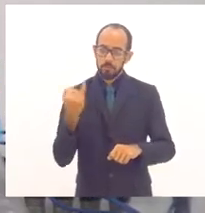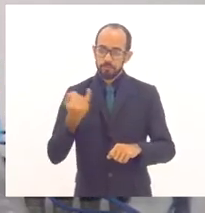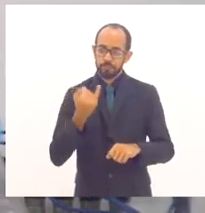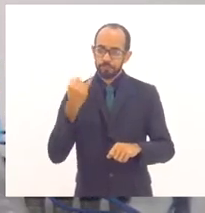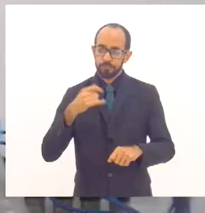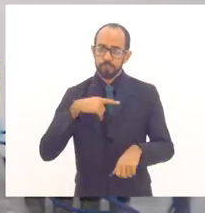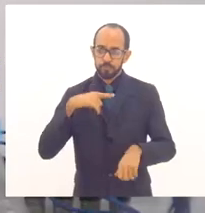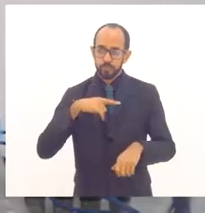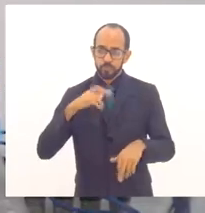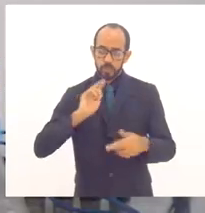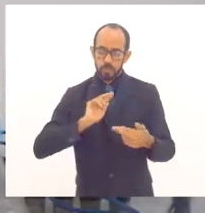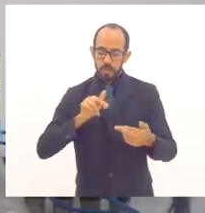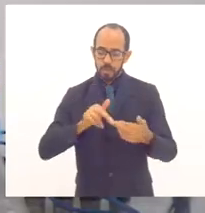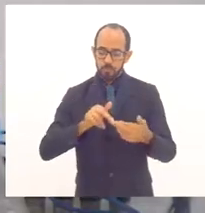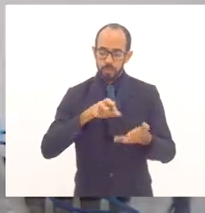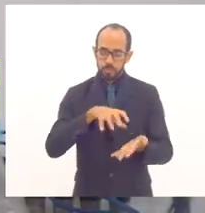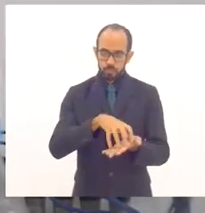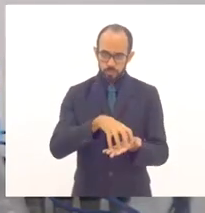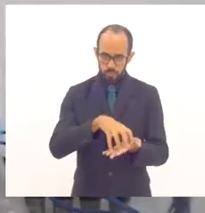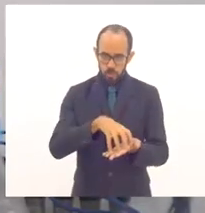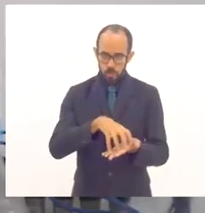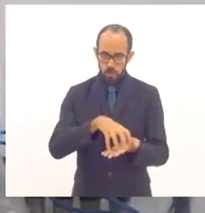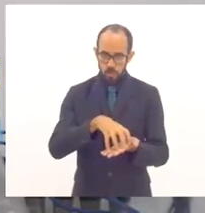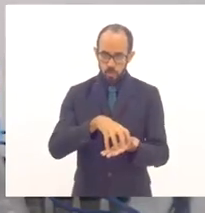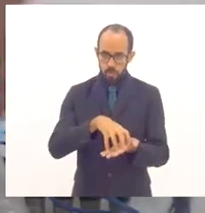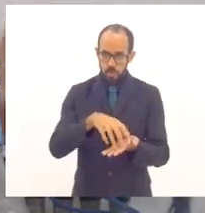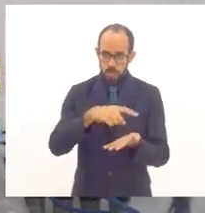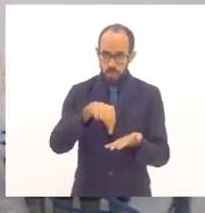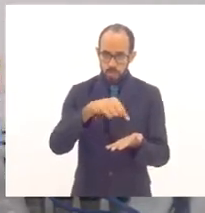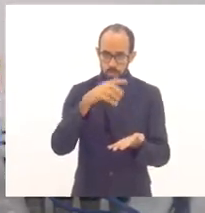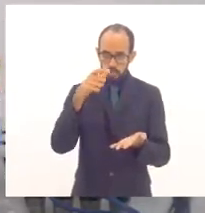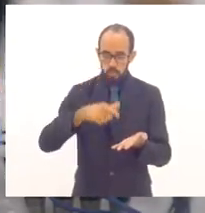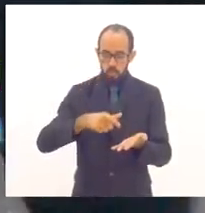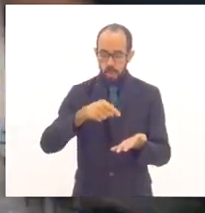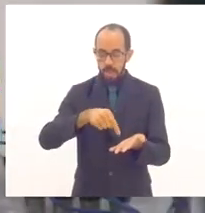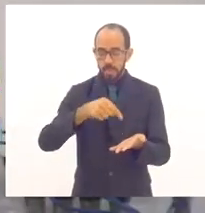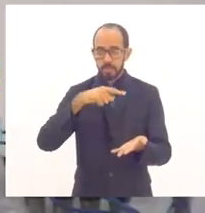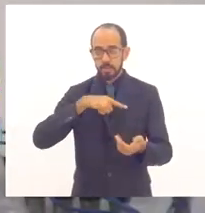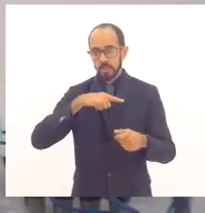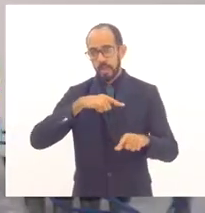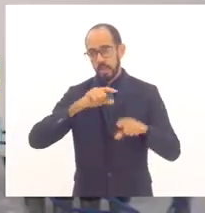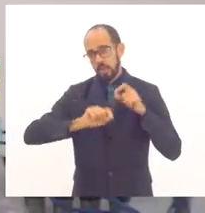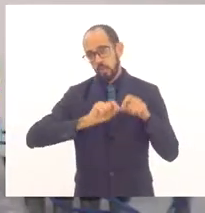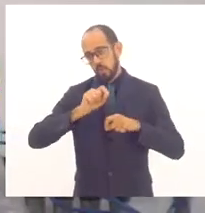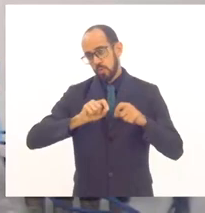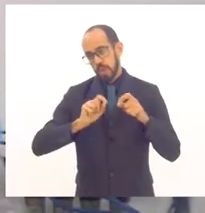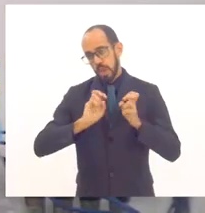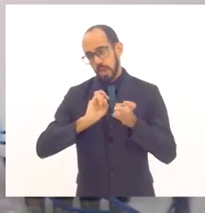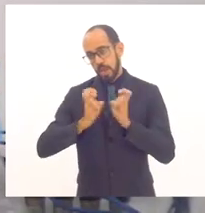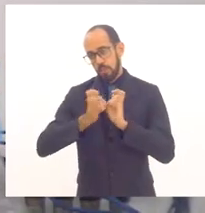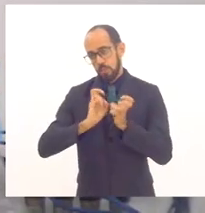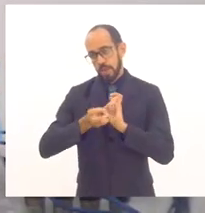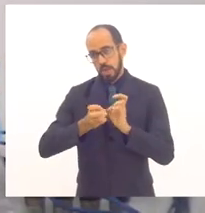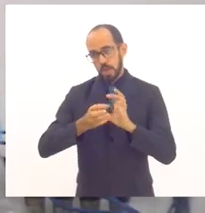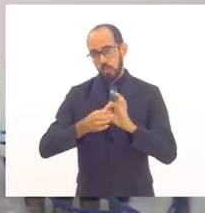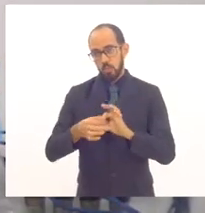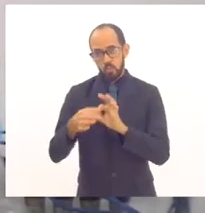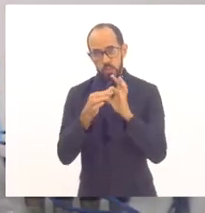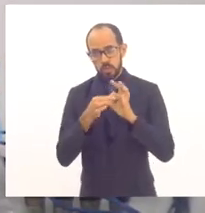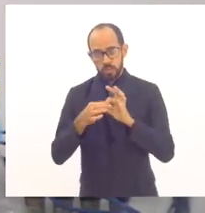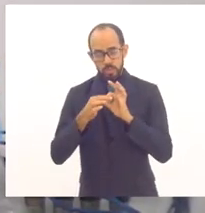um centro de referência, né, que seja esse lugar onde a gente possa ter a capoeira, capoeira unida, né, em